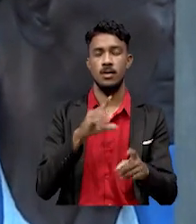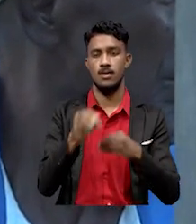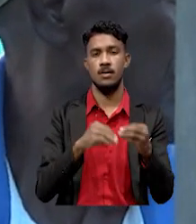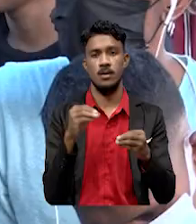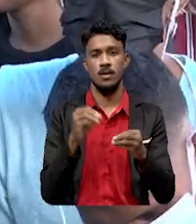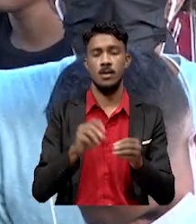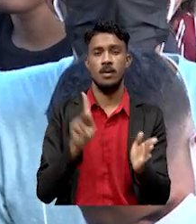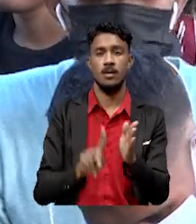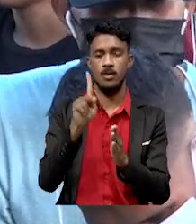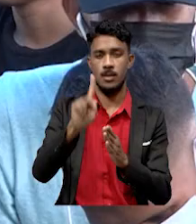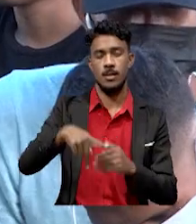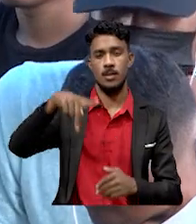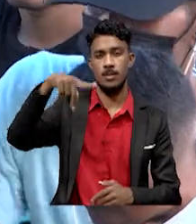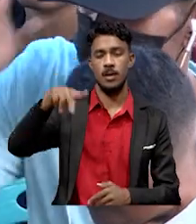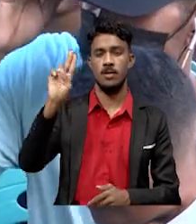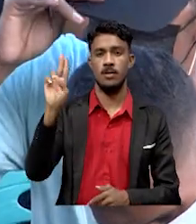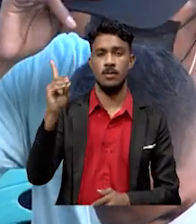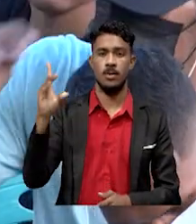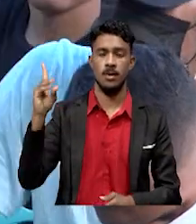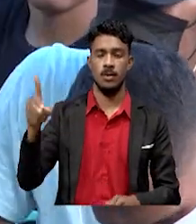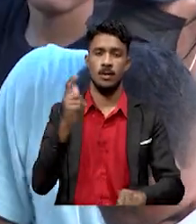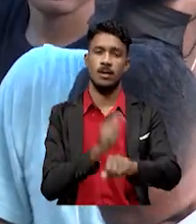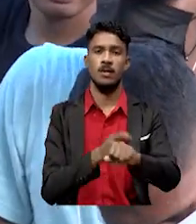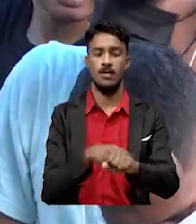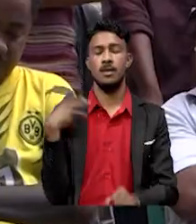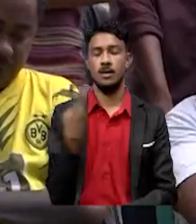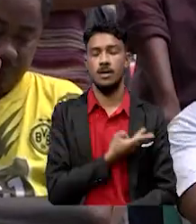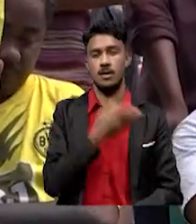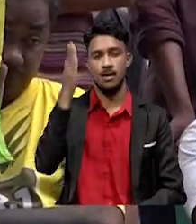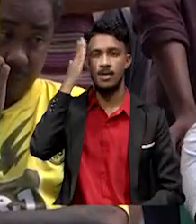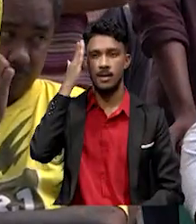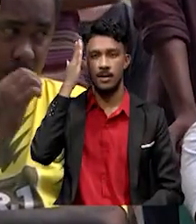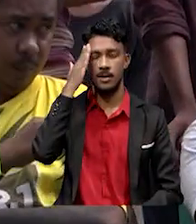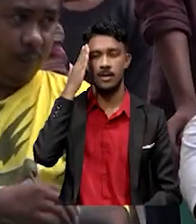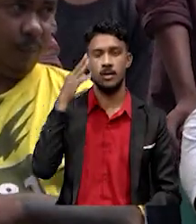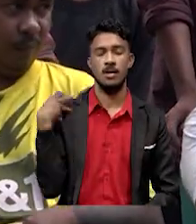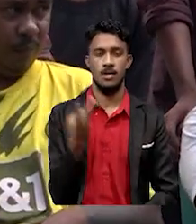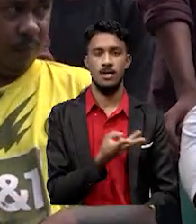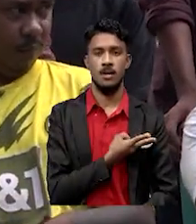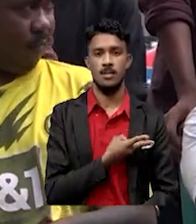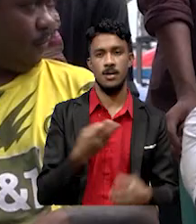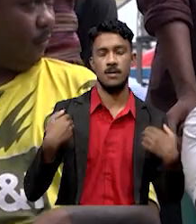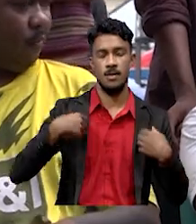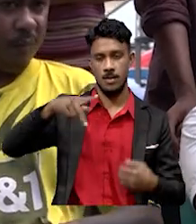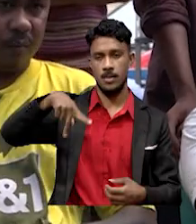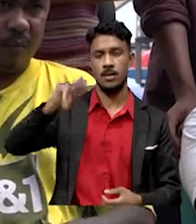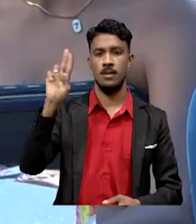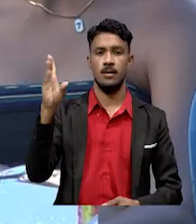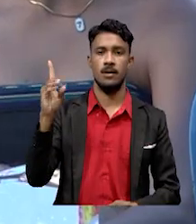programa diaru PUDD nian durante ne. Ita ita tena katak ami ya PUDD